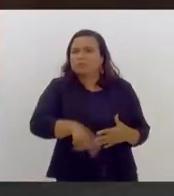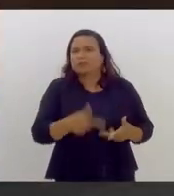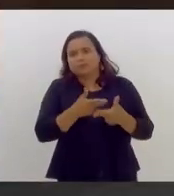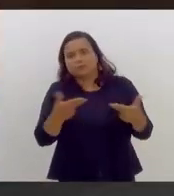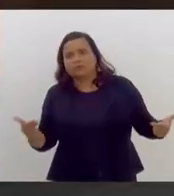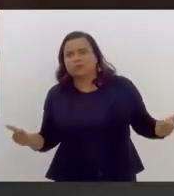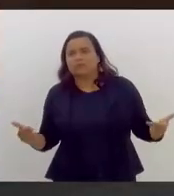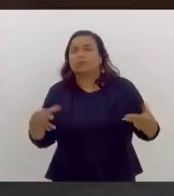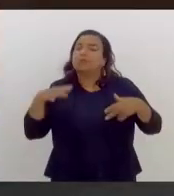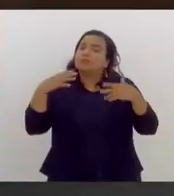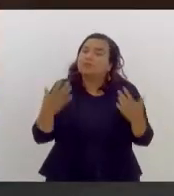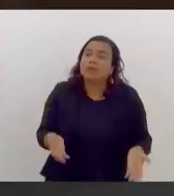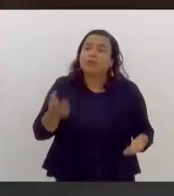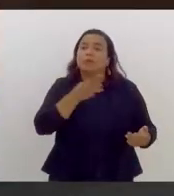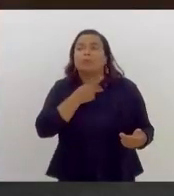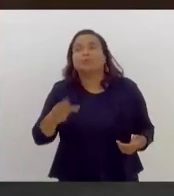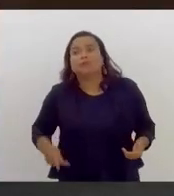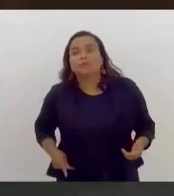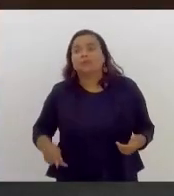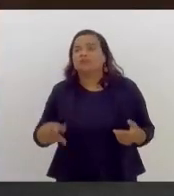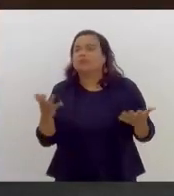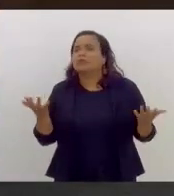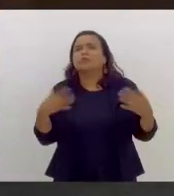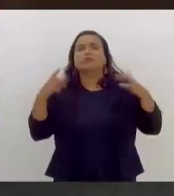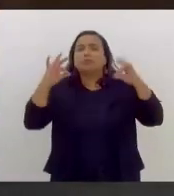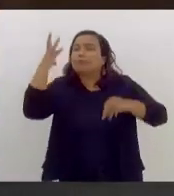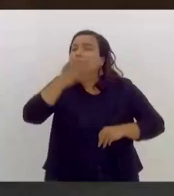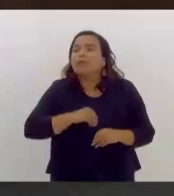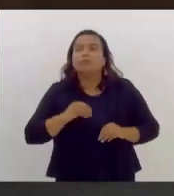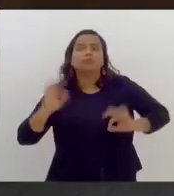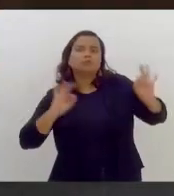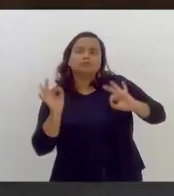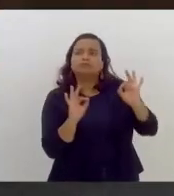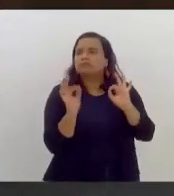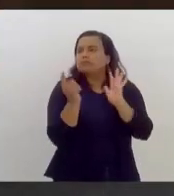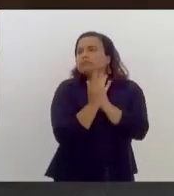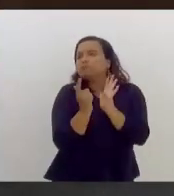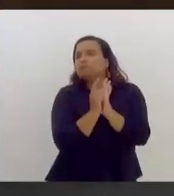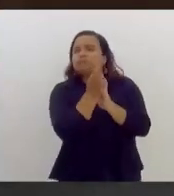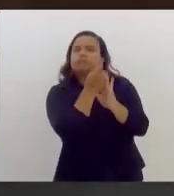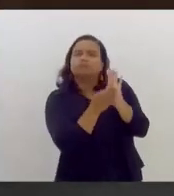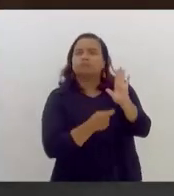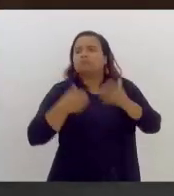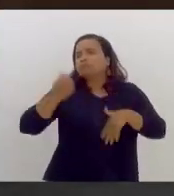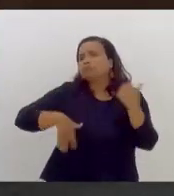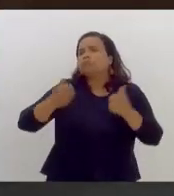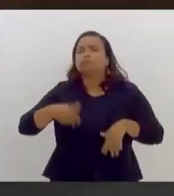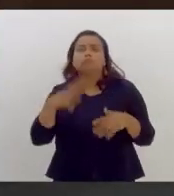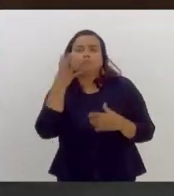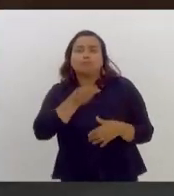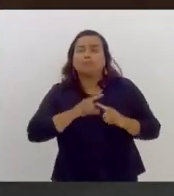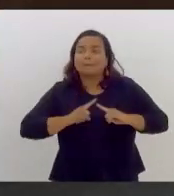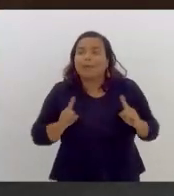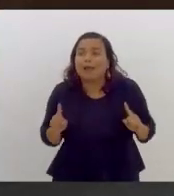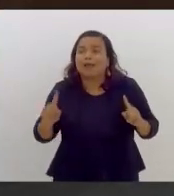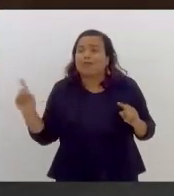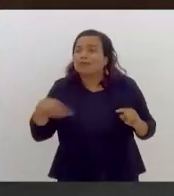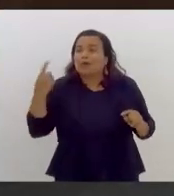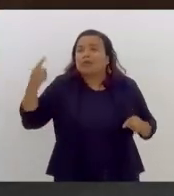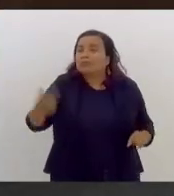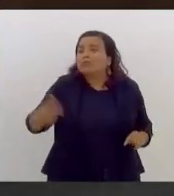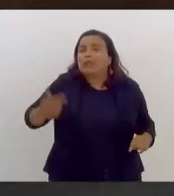Governador. Presidente, isso é tudo muito bonito na fala, mas nós não